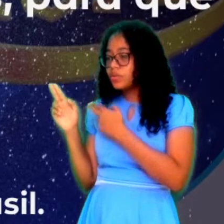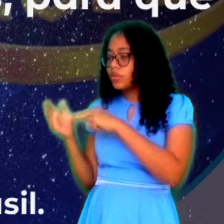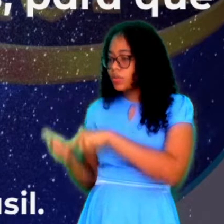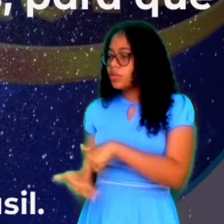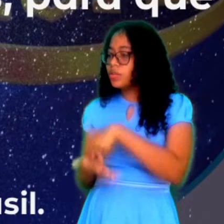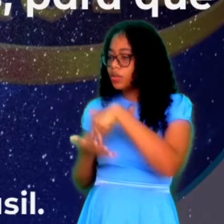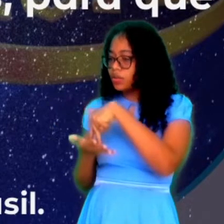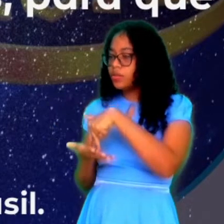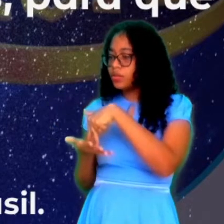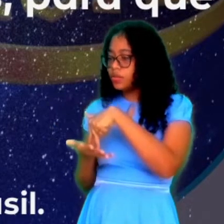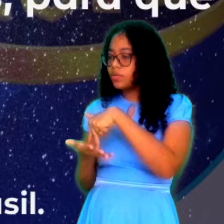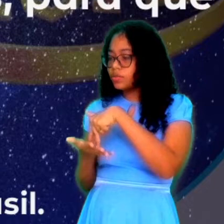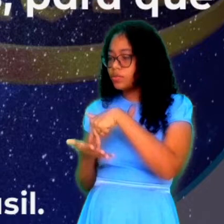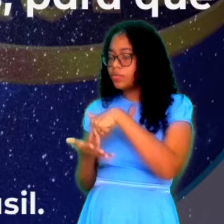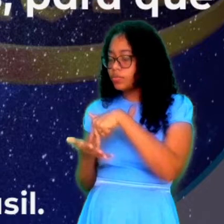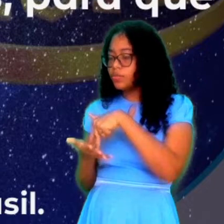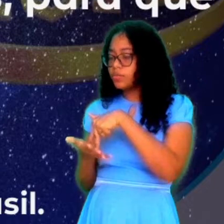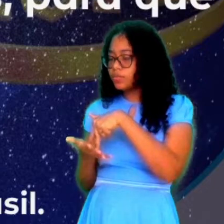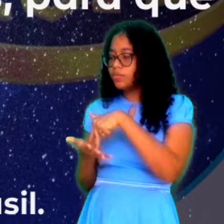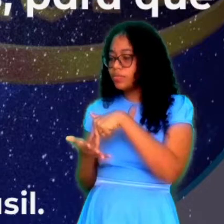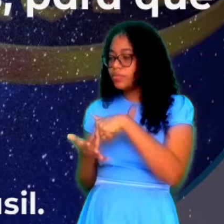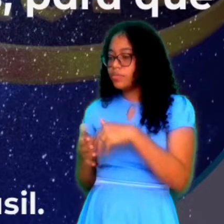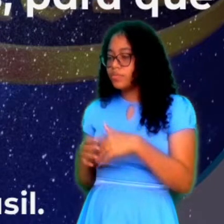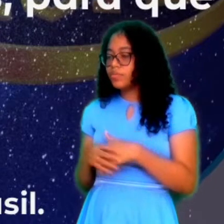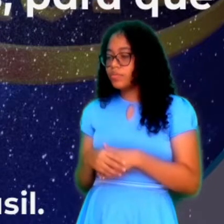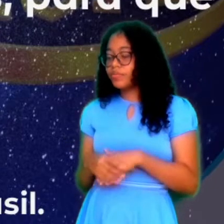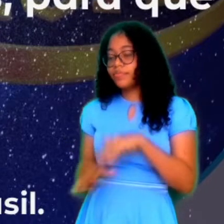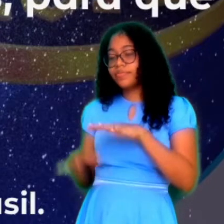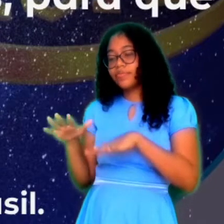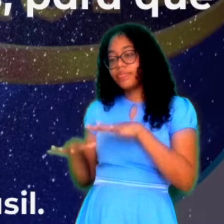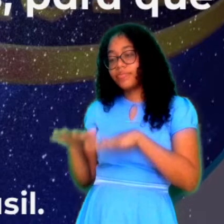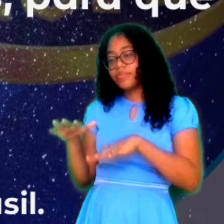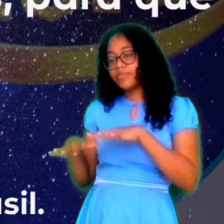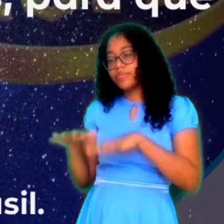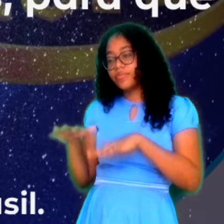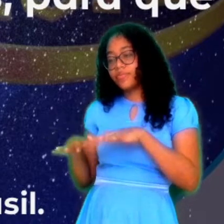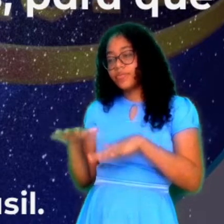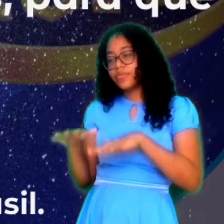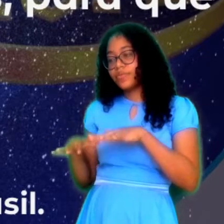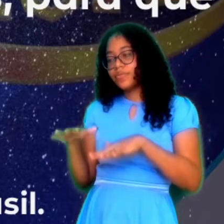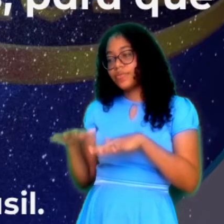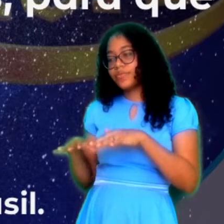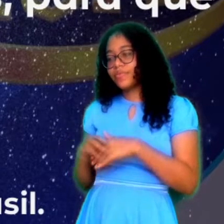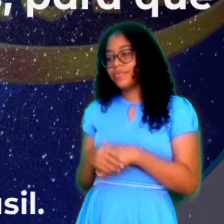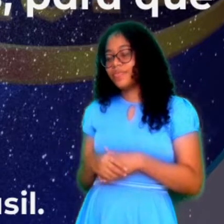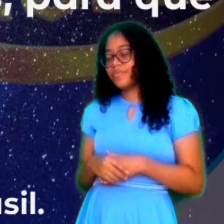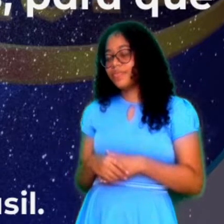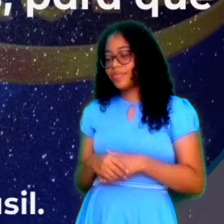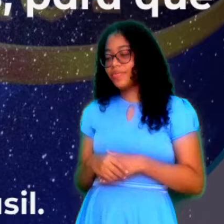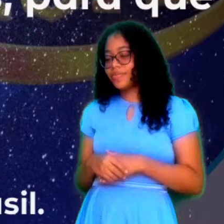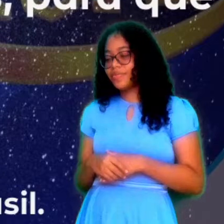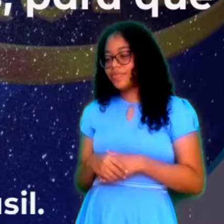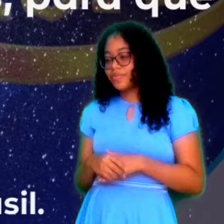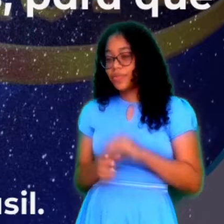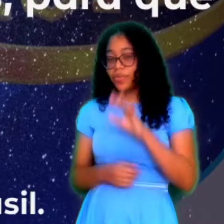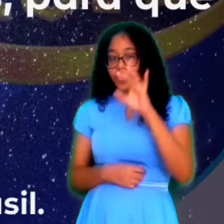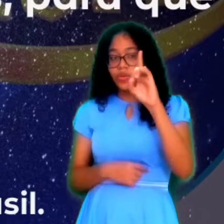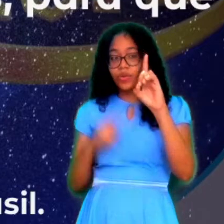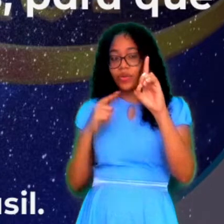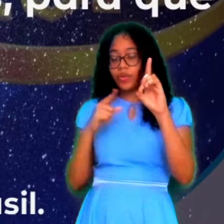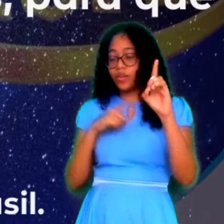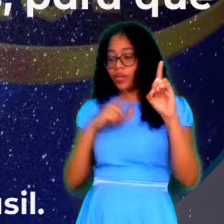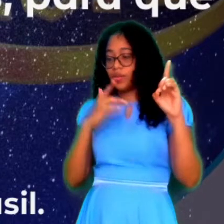Levanta-te, invoca o teu Deus. Talvez assim esse Deus se lembre de nós, para